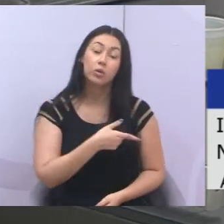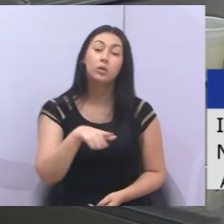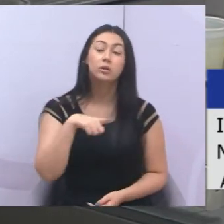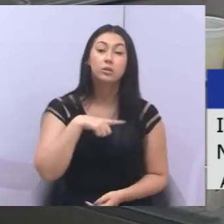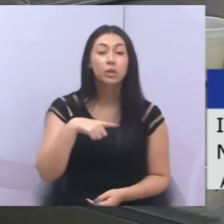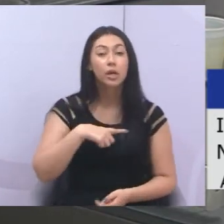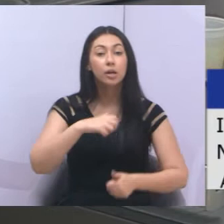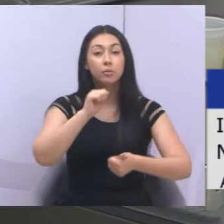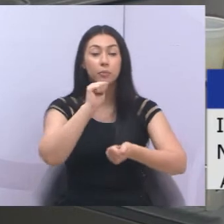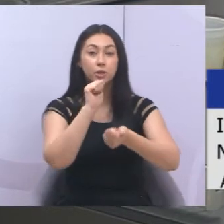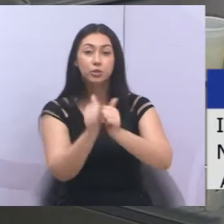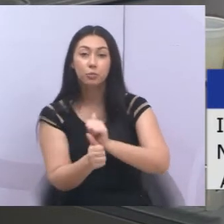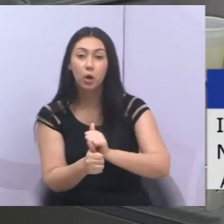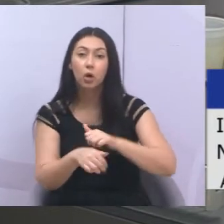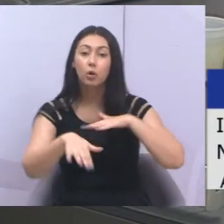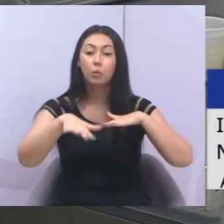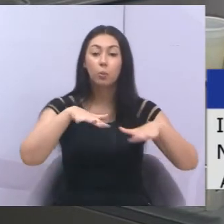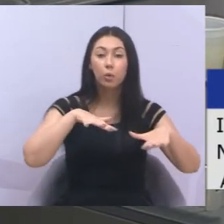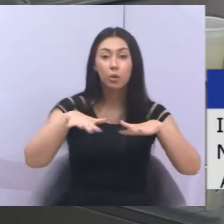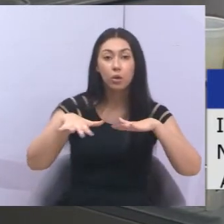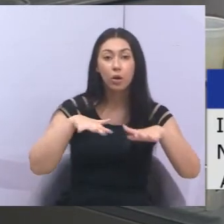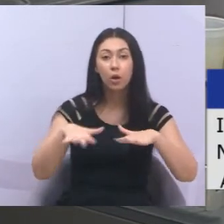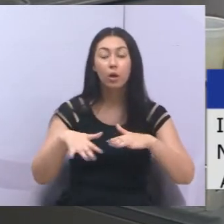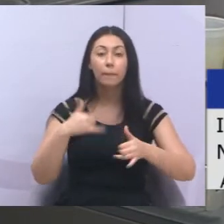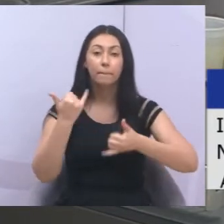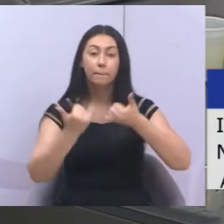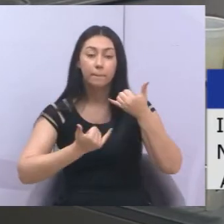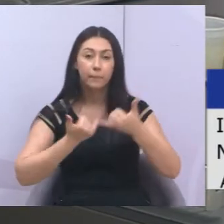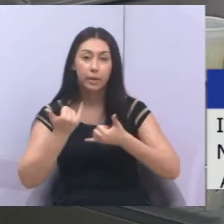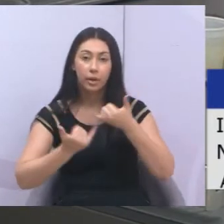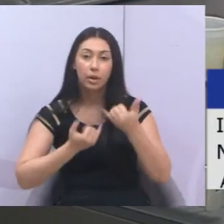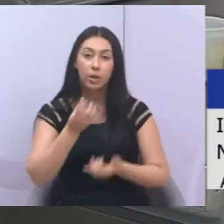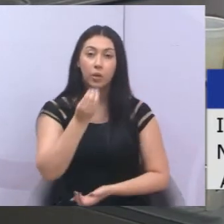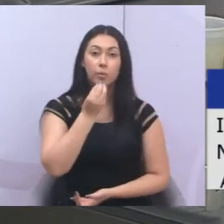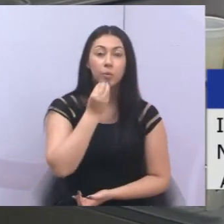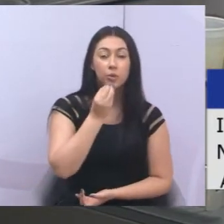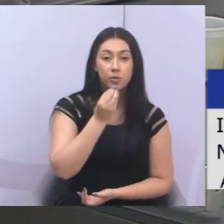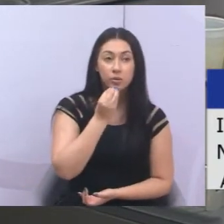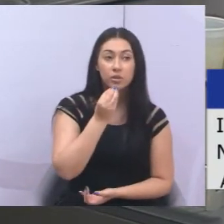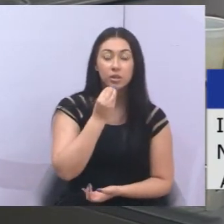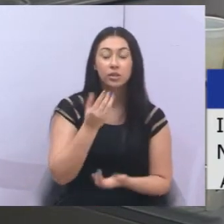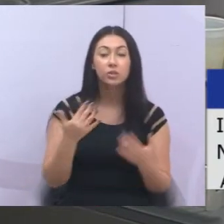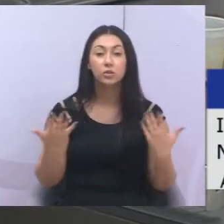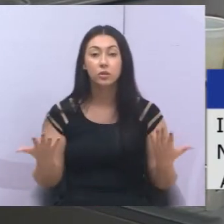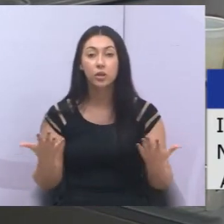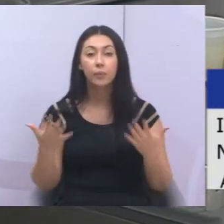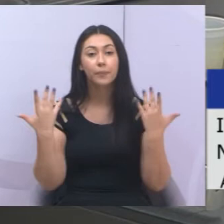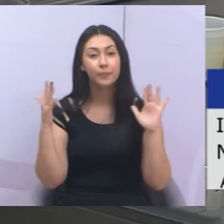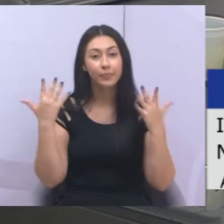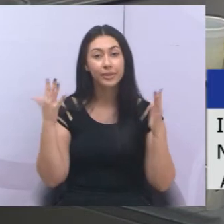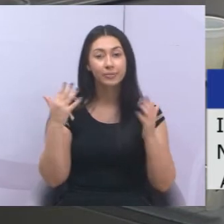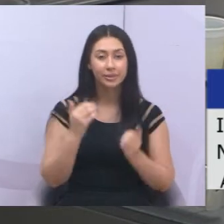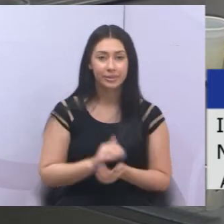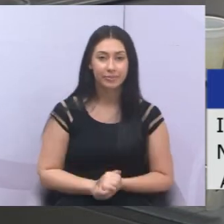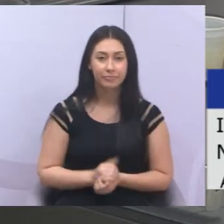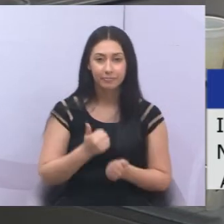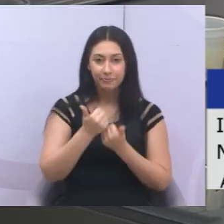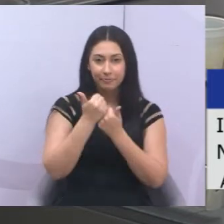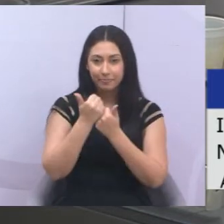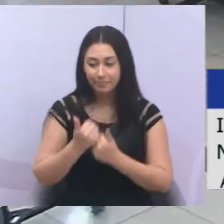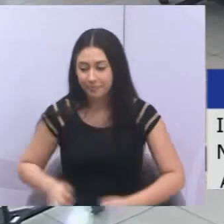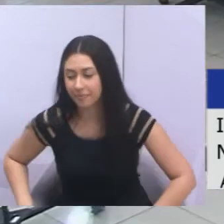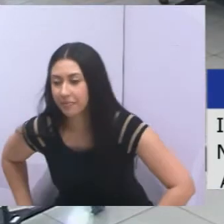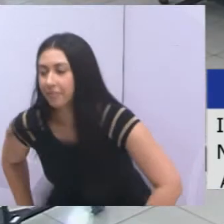pelo esporte, pelo movimento, pelo lazer, pelas oportunidades. Então, parabéns.